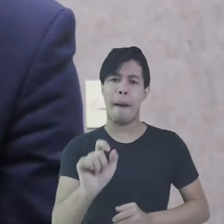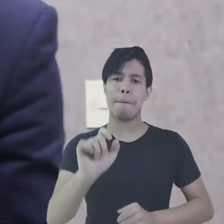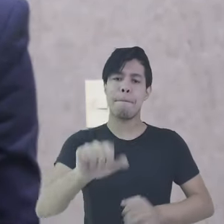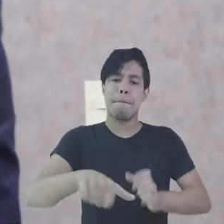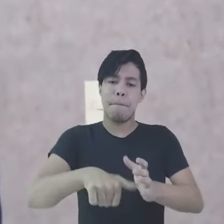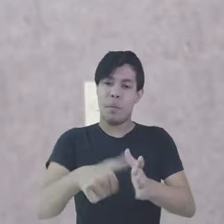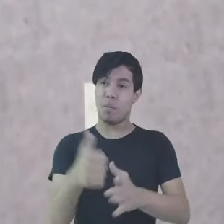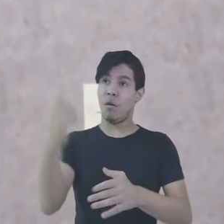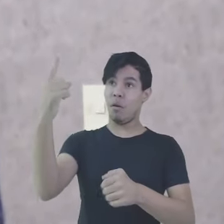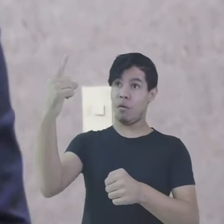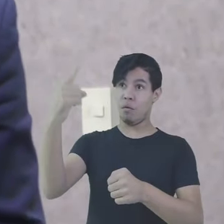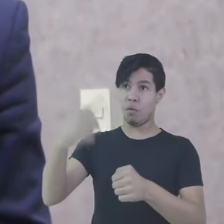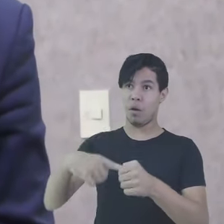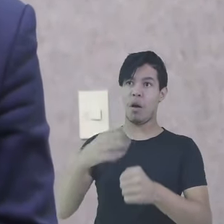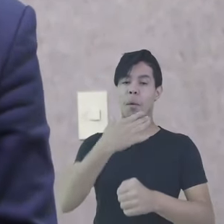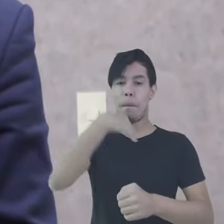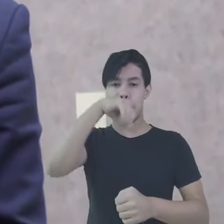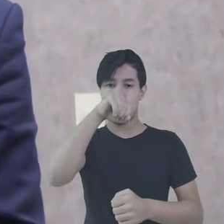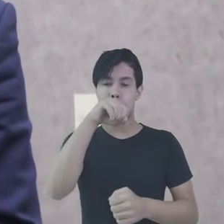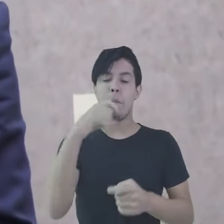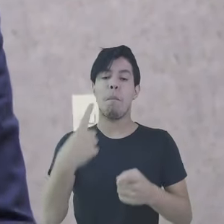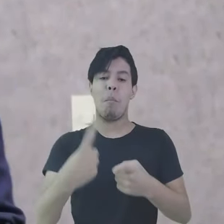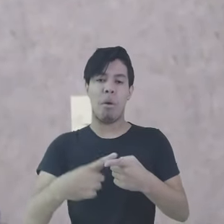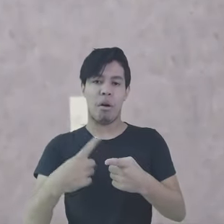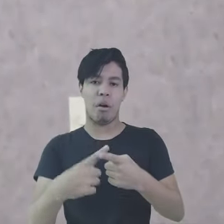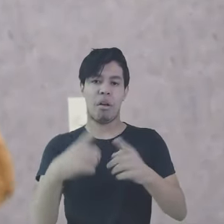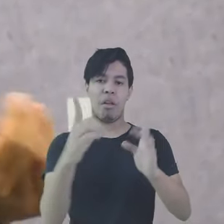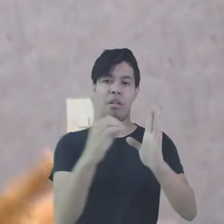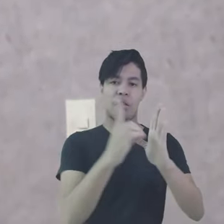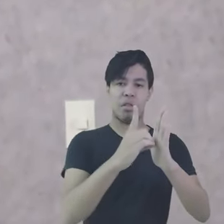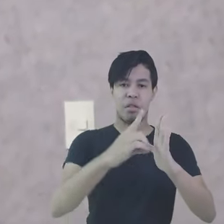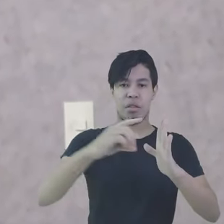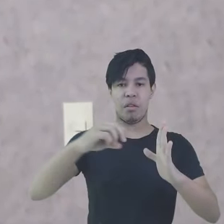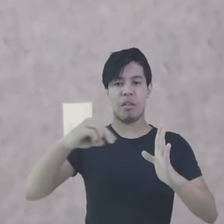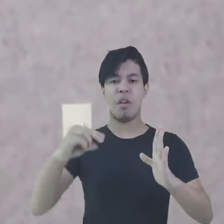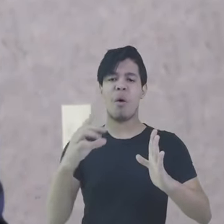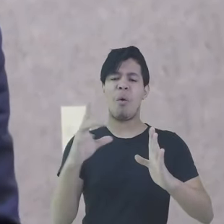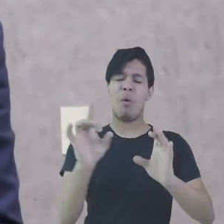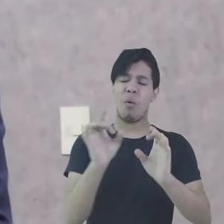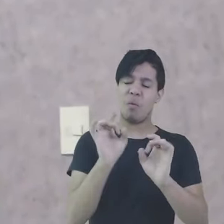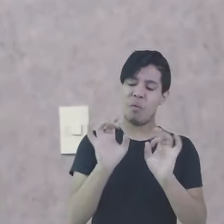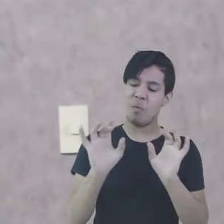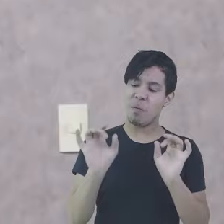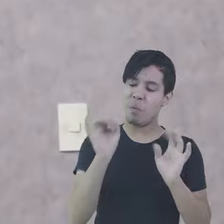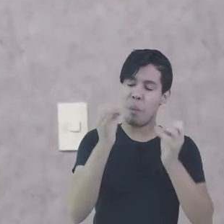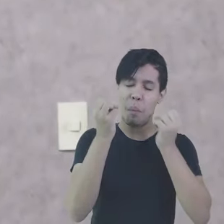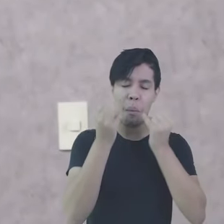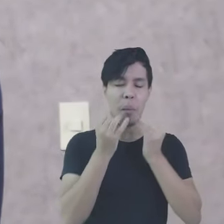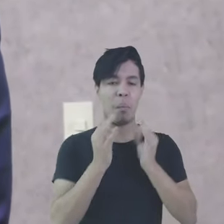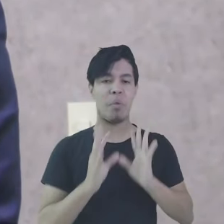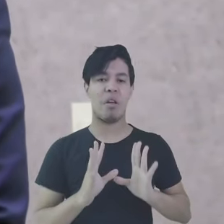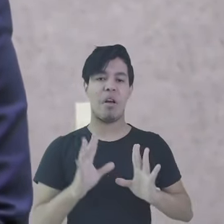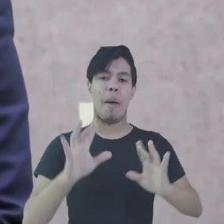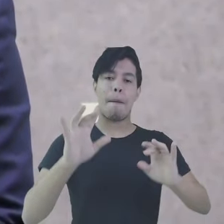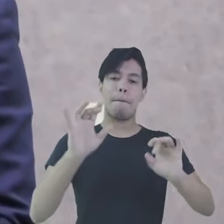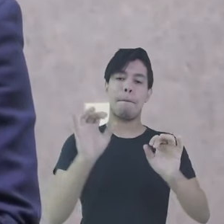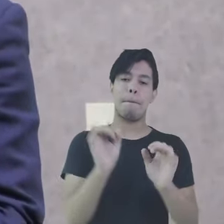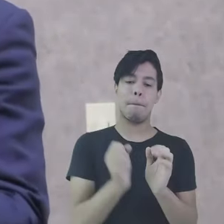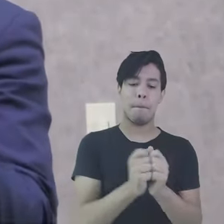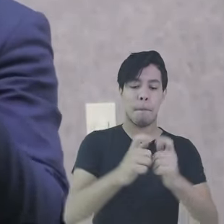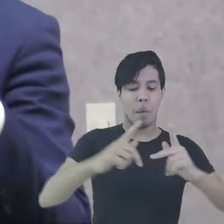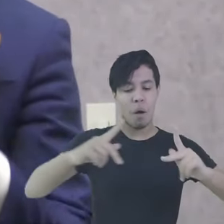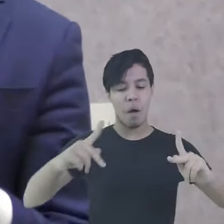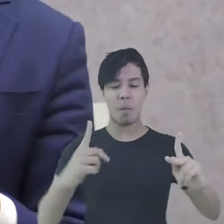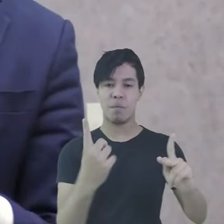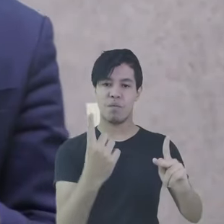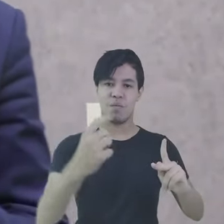fogo e enxofre. Por quê? Daniel não explicou direito. Só disse que o chifre pequeno seria consumido. Mas Apocalipse 19, 20 nos diz